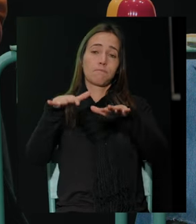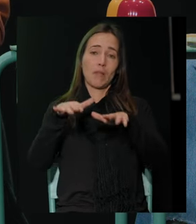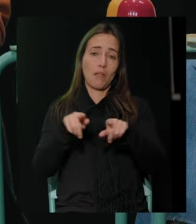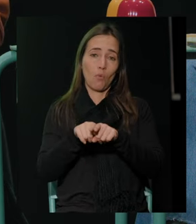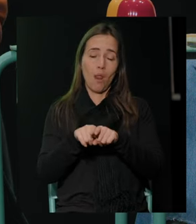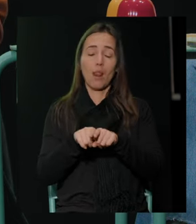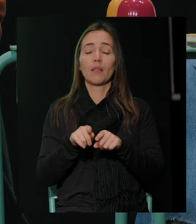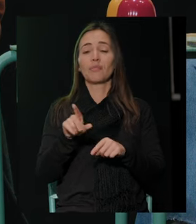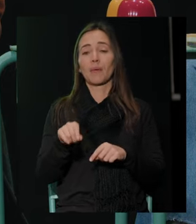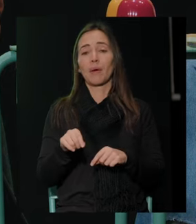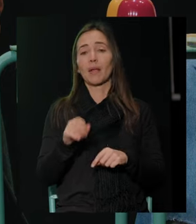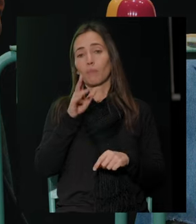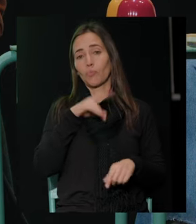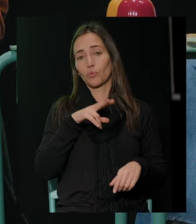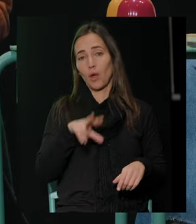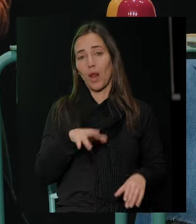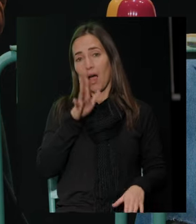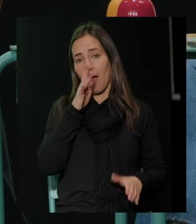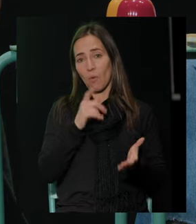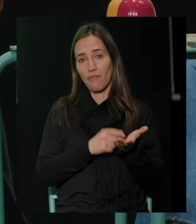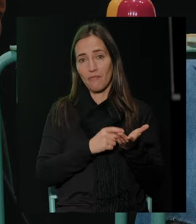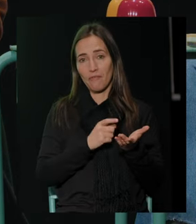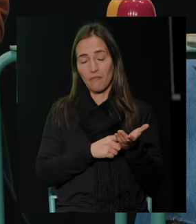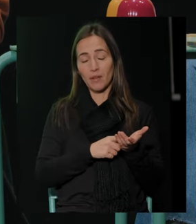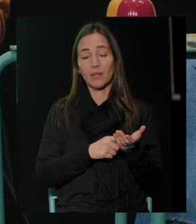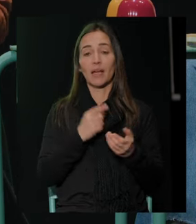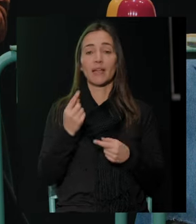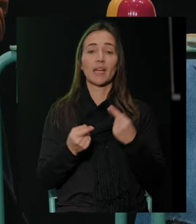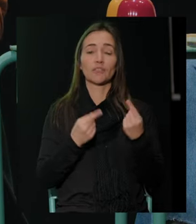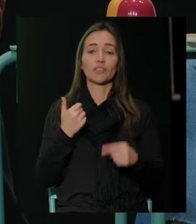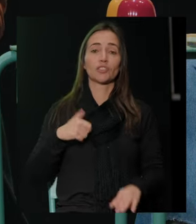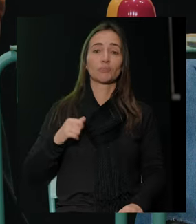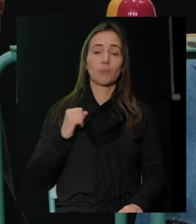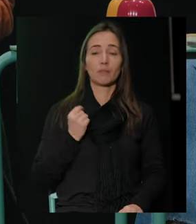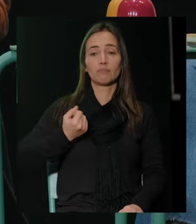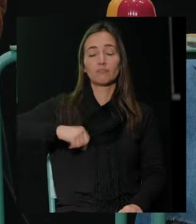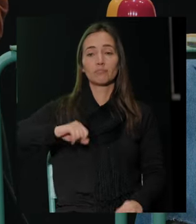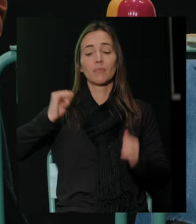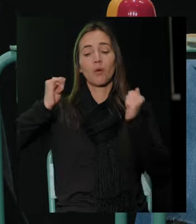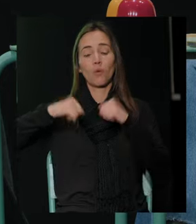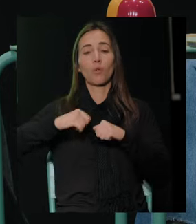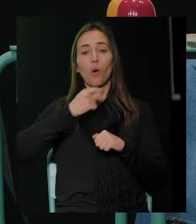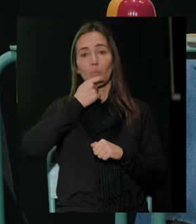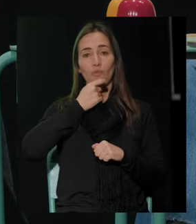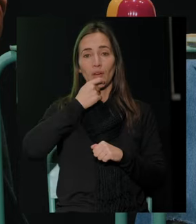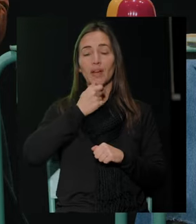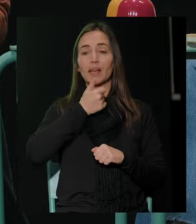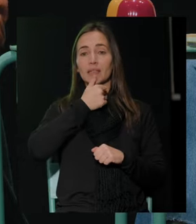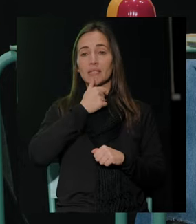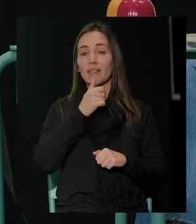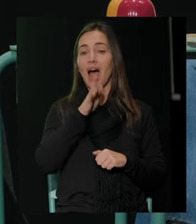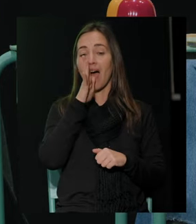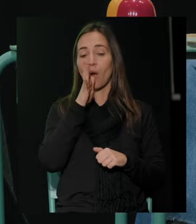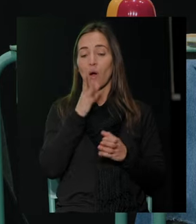a falta de água em Portugal e o desrespeito até por vezes por parte de Espanha da Convenção de Albufeira, em que se determina a quantidade de água que tem de